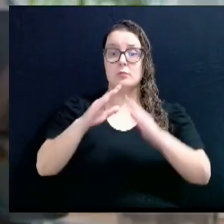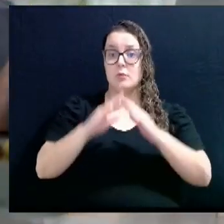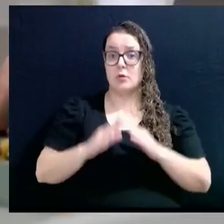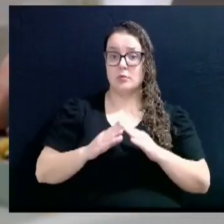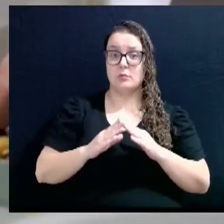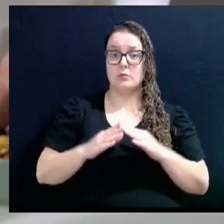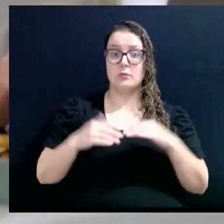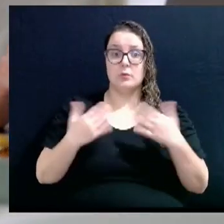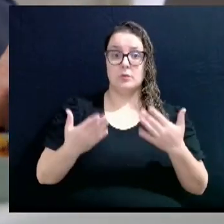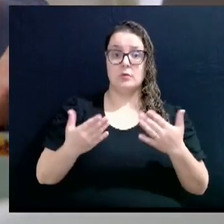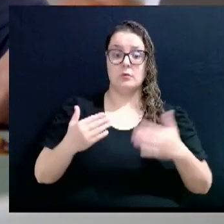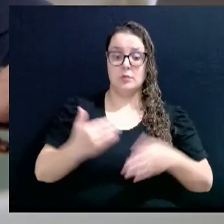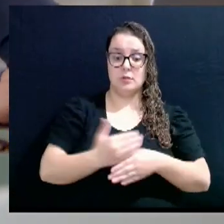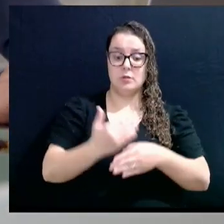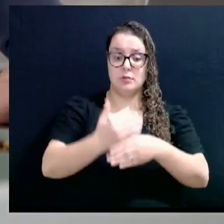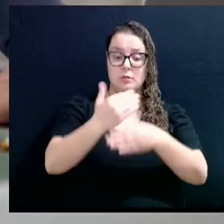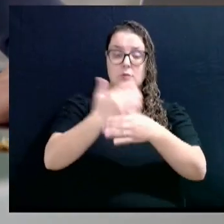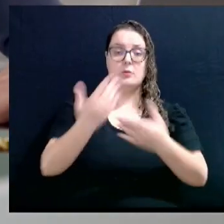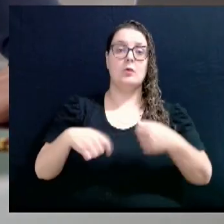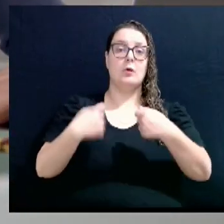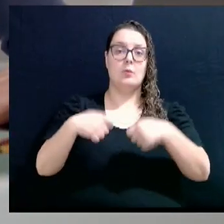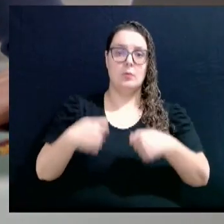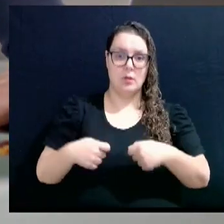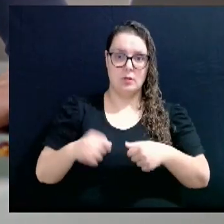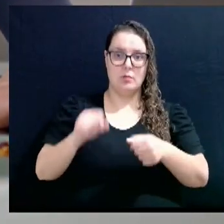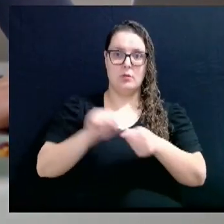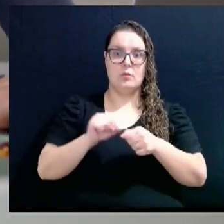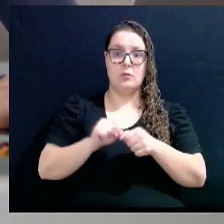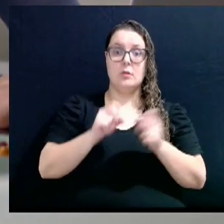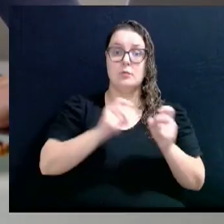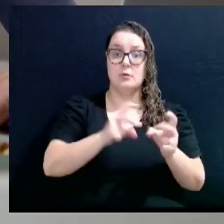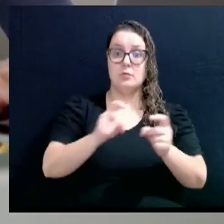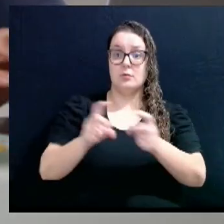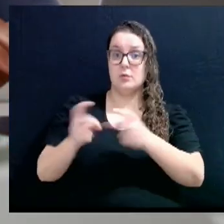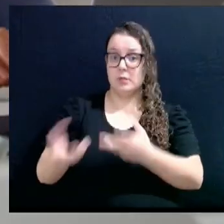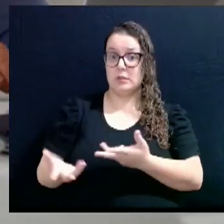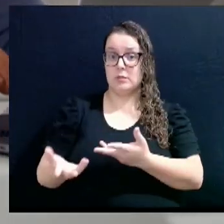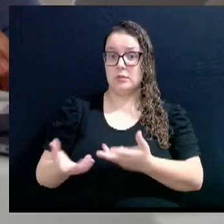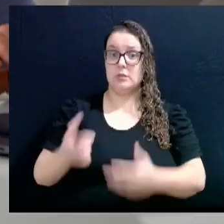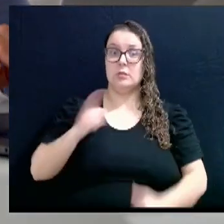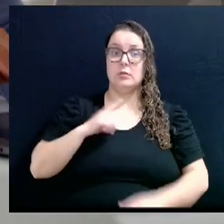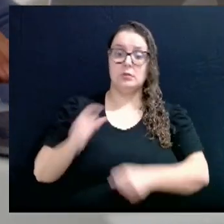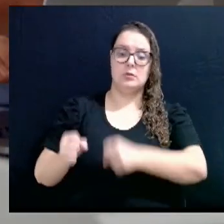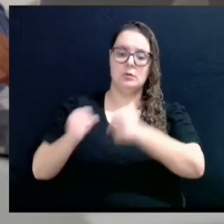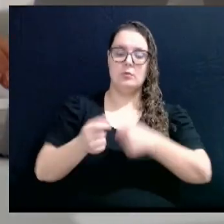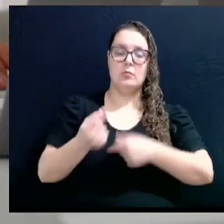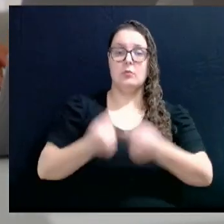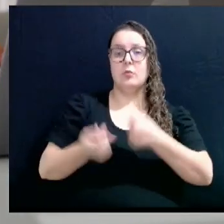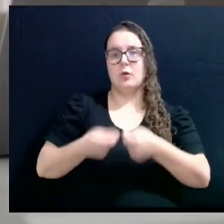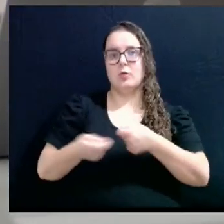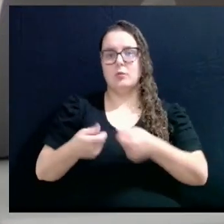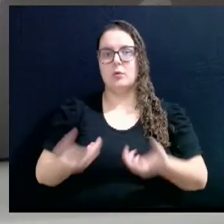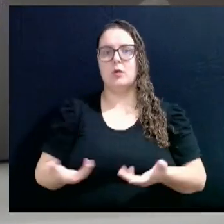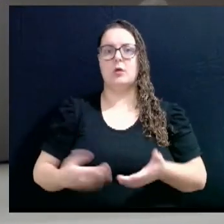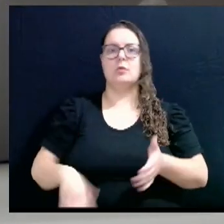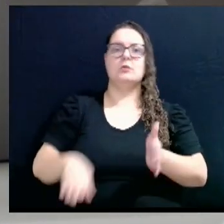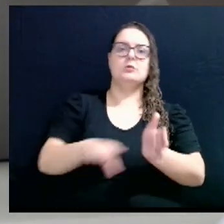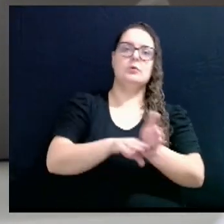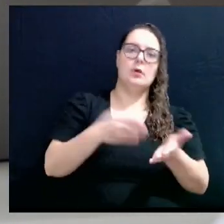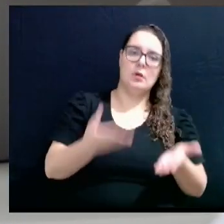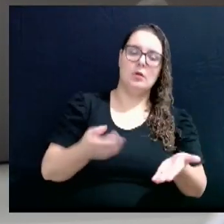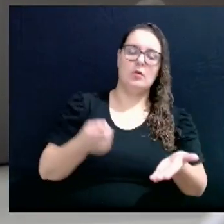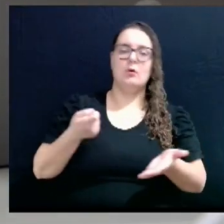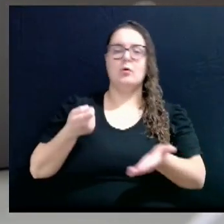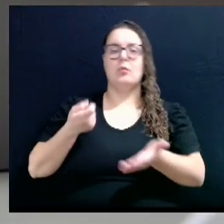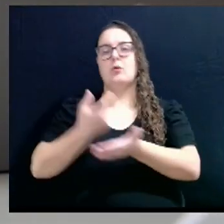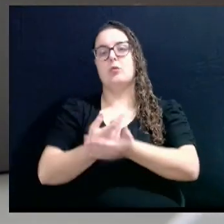construtoras, elas precisam fazer essa venda. Então você tem o poder de negociar, de chegar lá, comprar com um valor